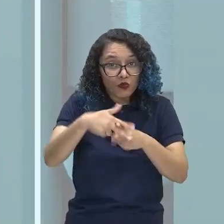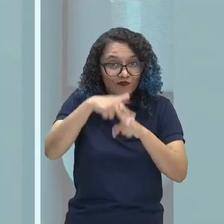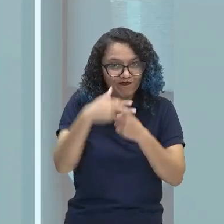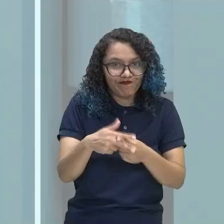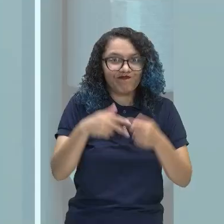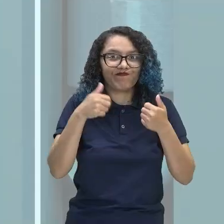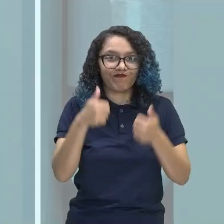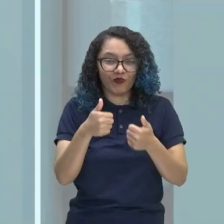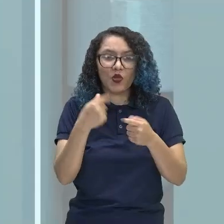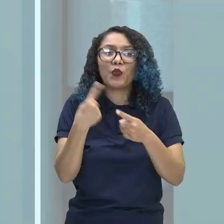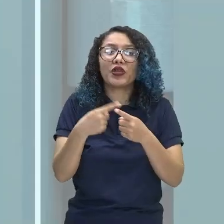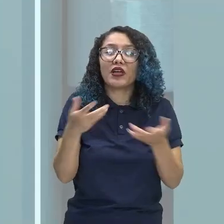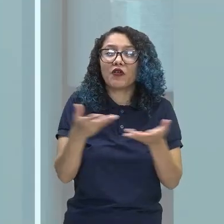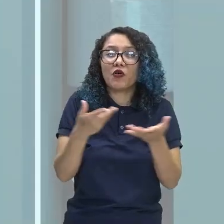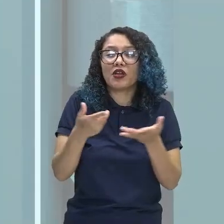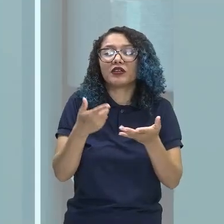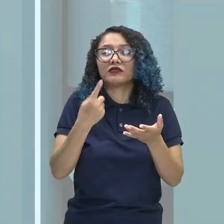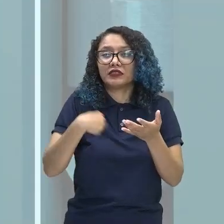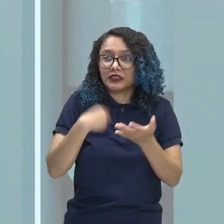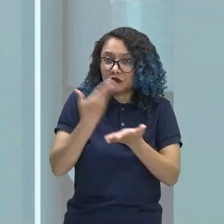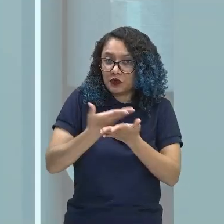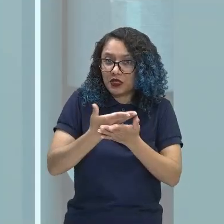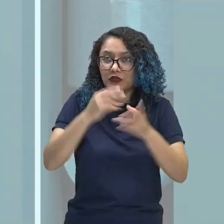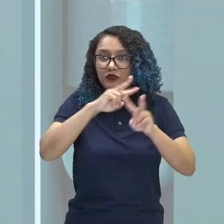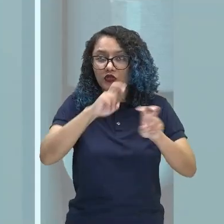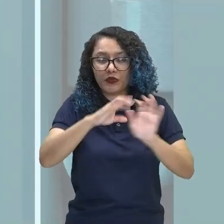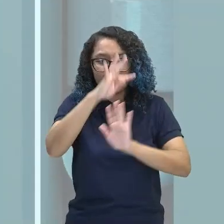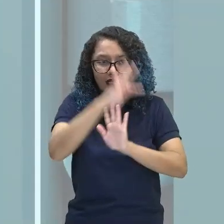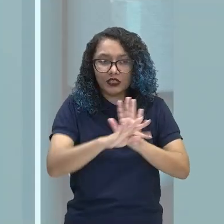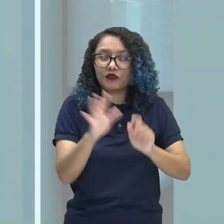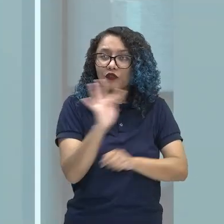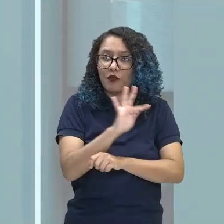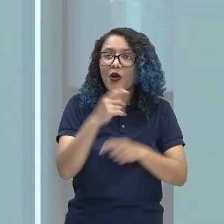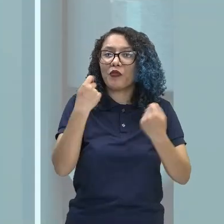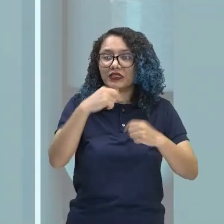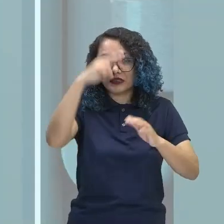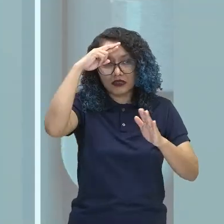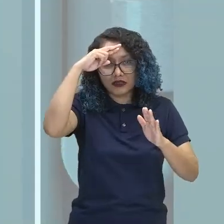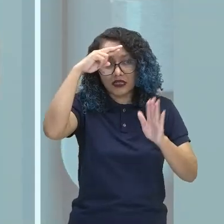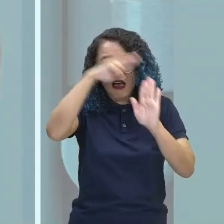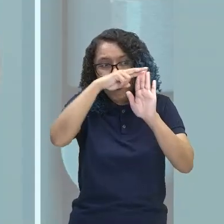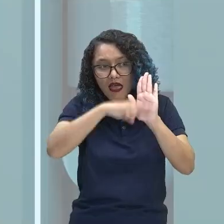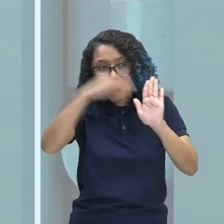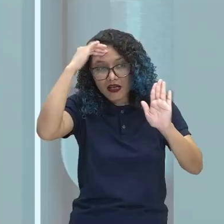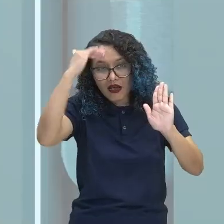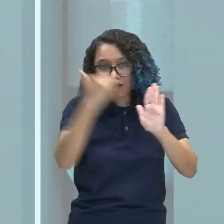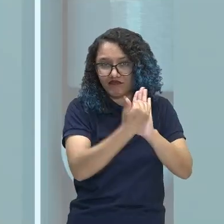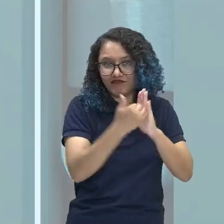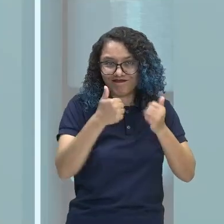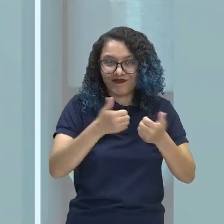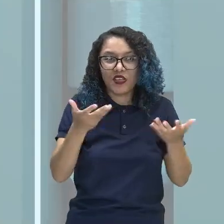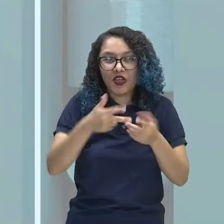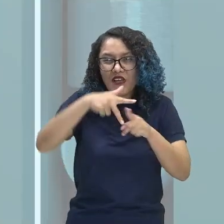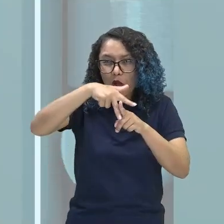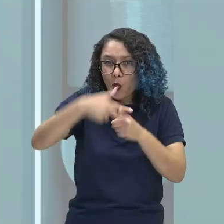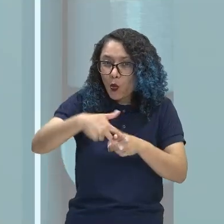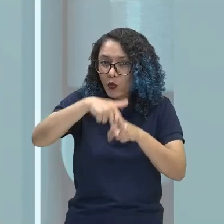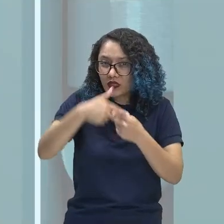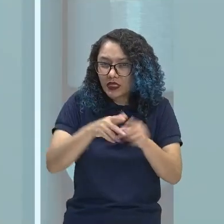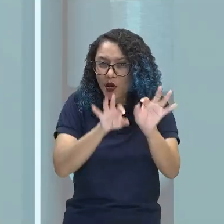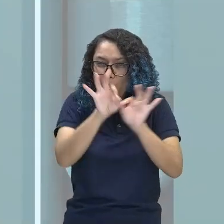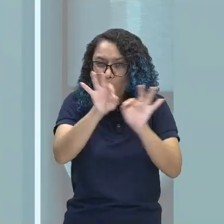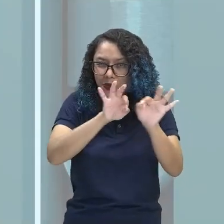nós estamos trabalhando com um texto formal, que precisa seguir as regras gramaticais. Então, vamos ajustar esse texto para que